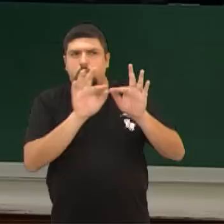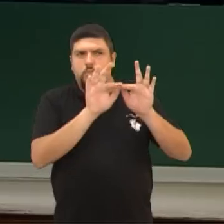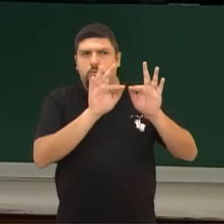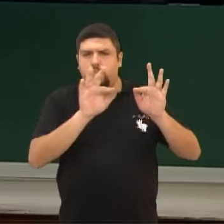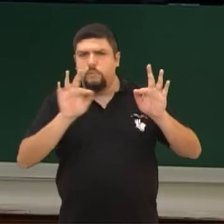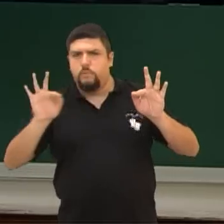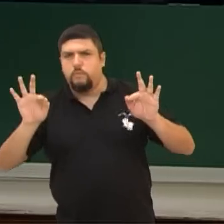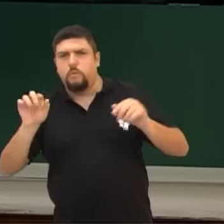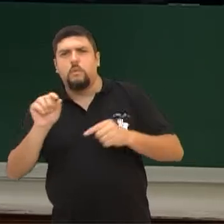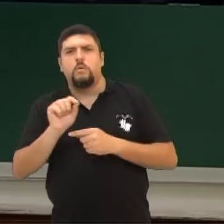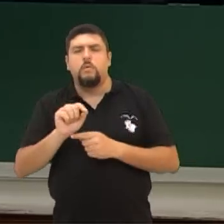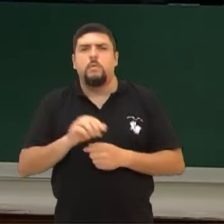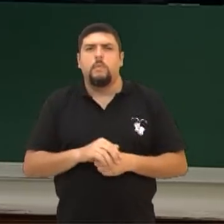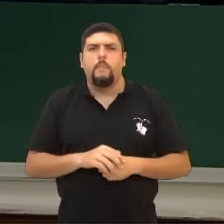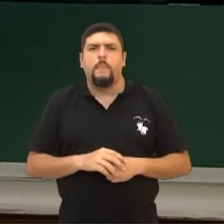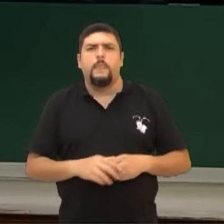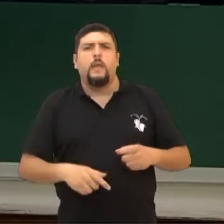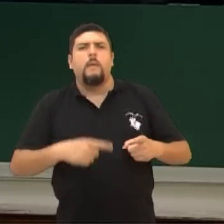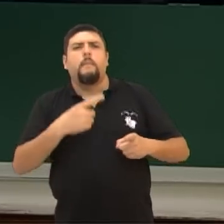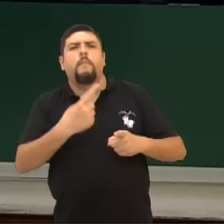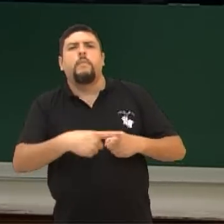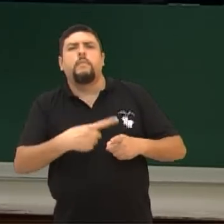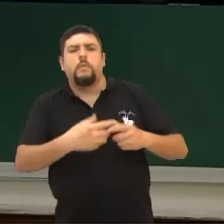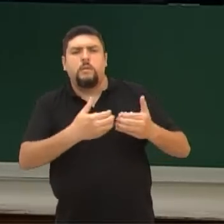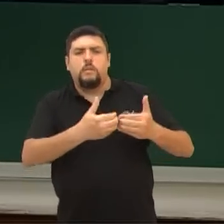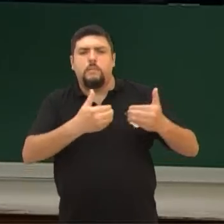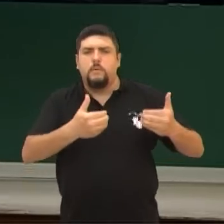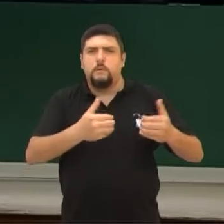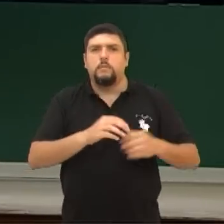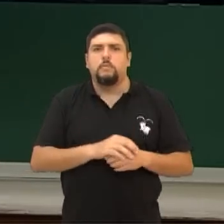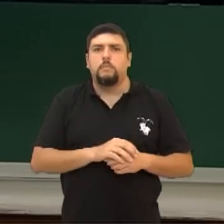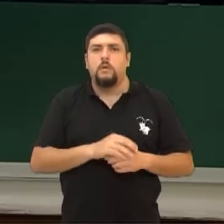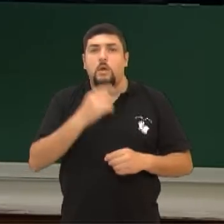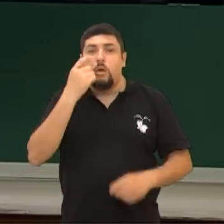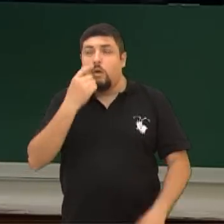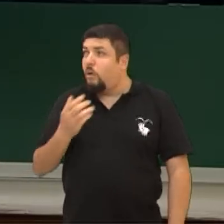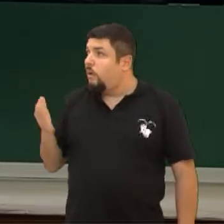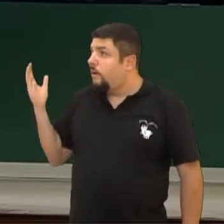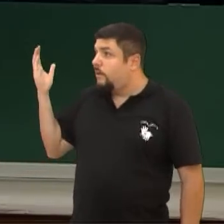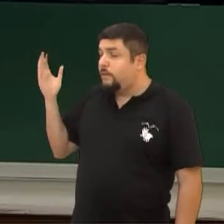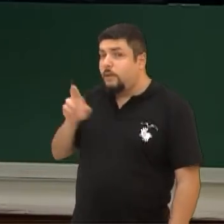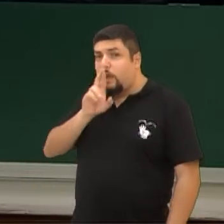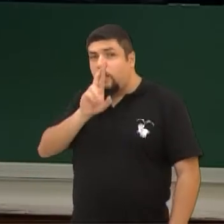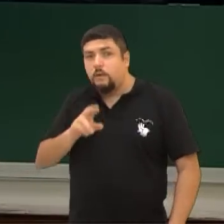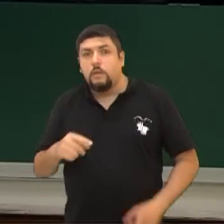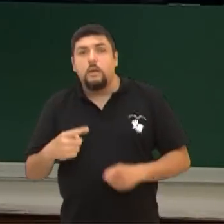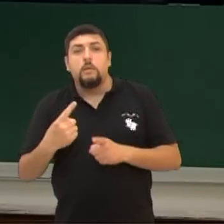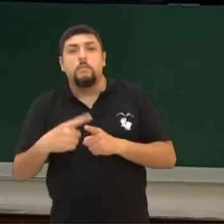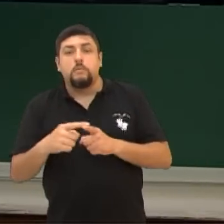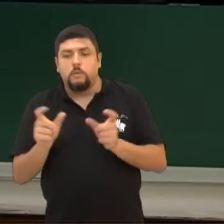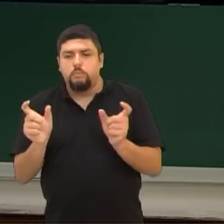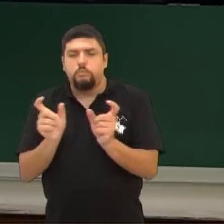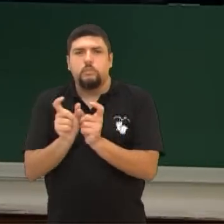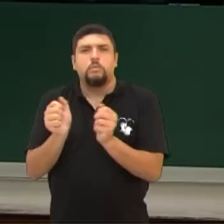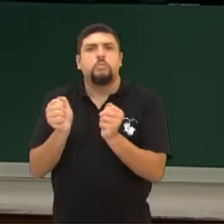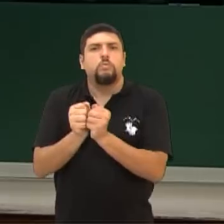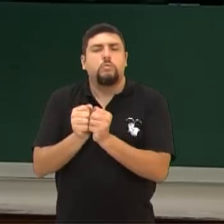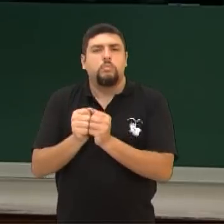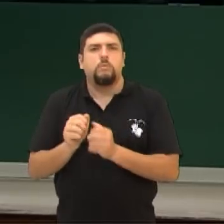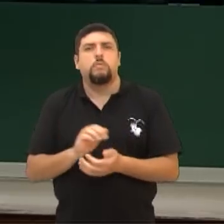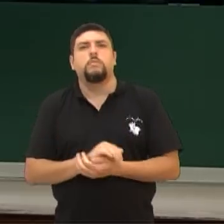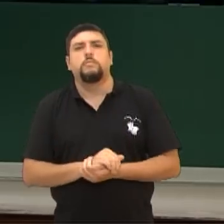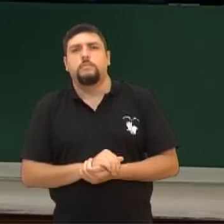aqui no comecinho da pergunta, o porquê está separado. Olha o porquê aqui na resposta. Porquê